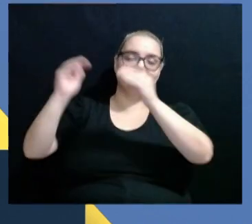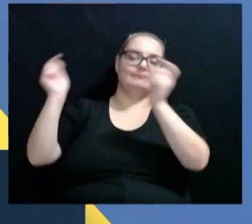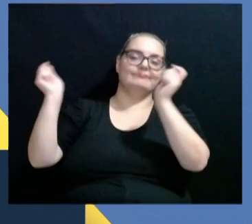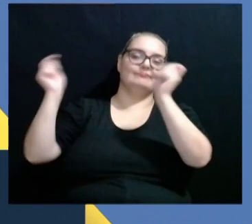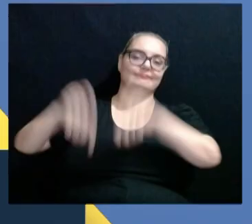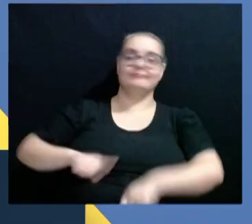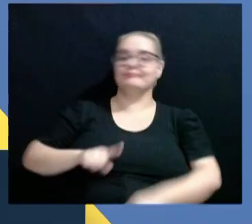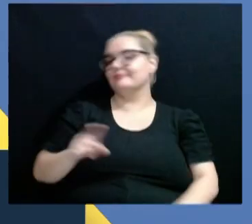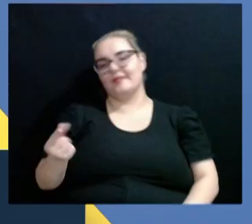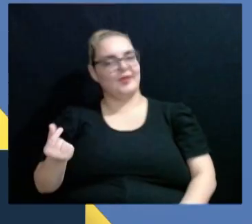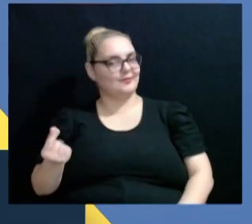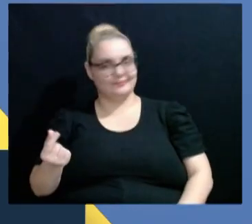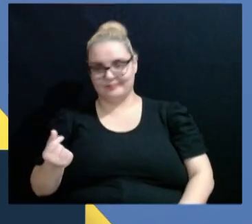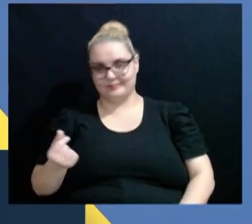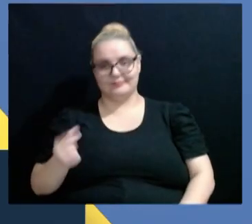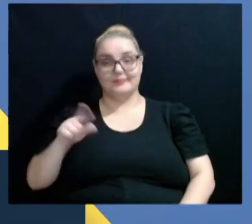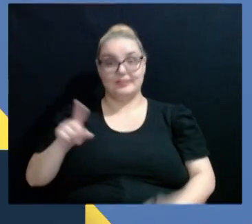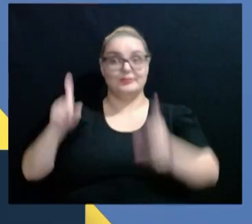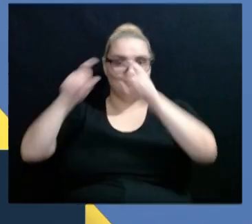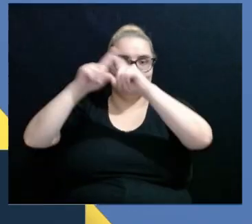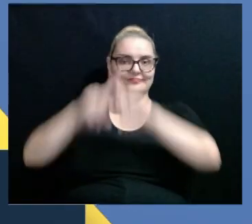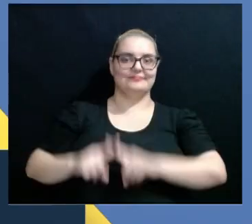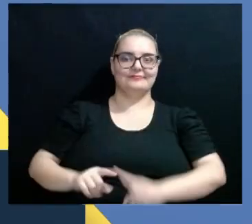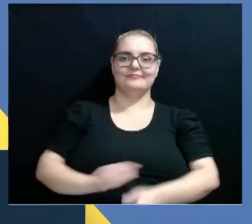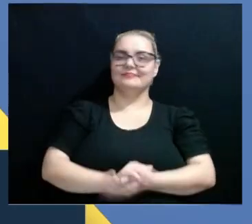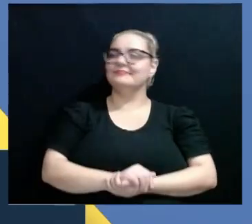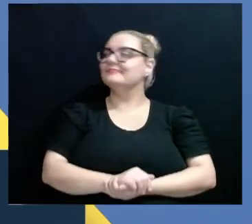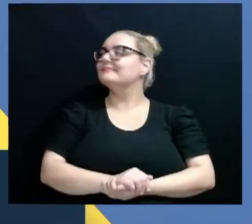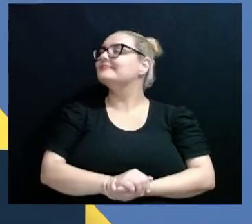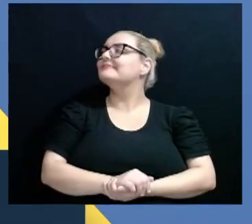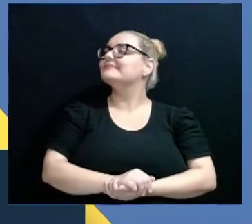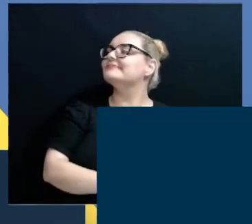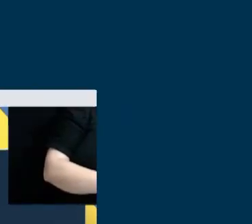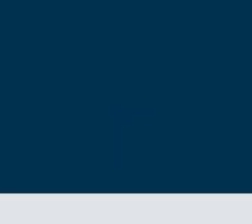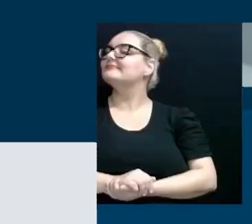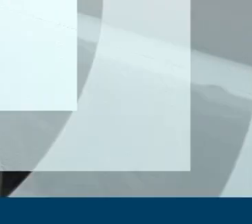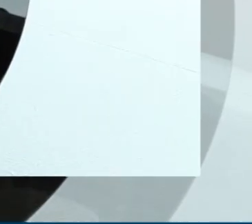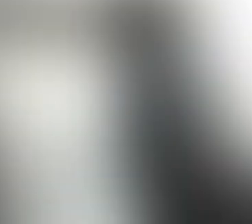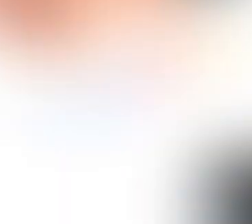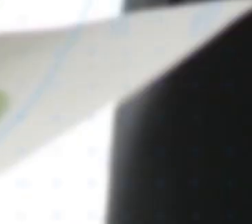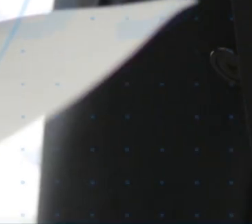de alto nível não é o dinheiro, mas o desafio.